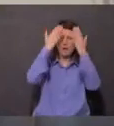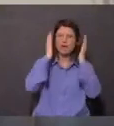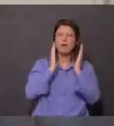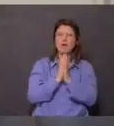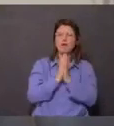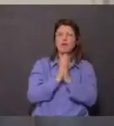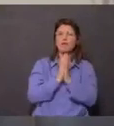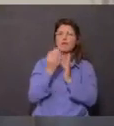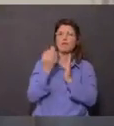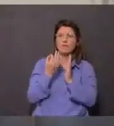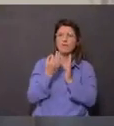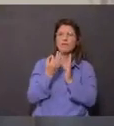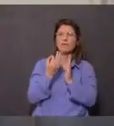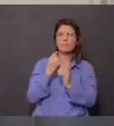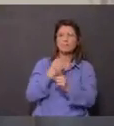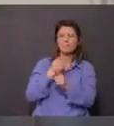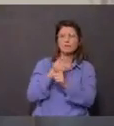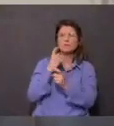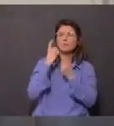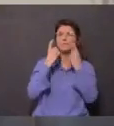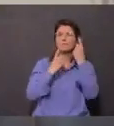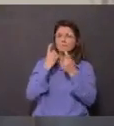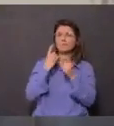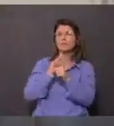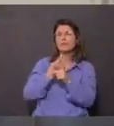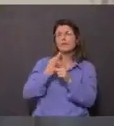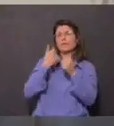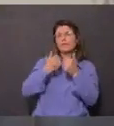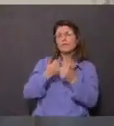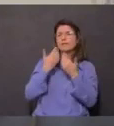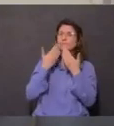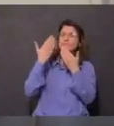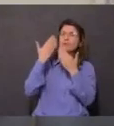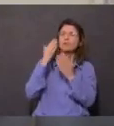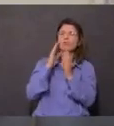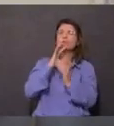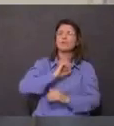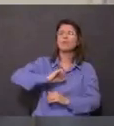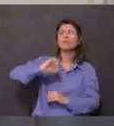fielmente e meditemos continuamente as riquezas da graça do vosso Filho.